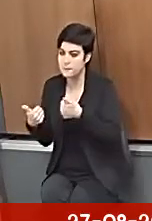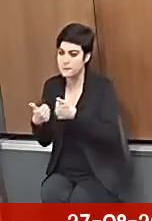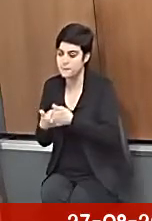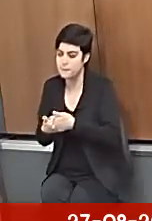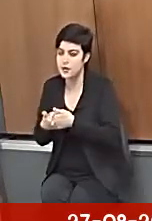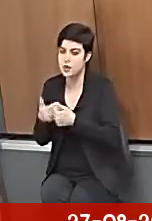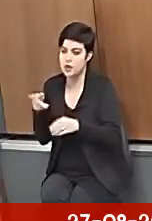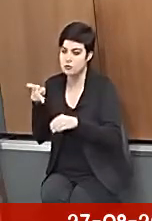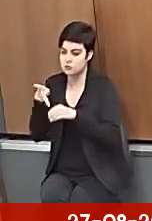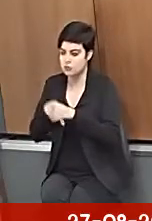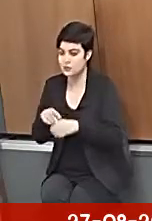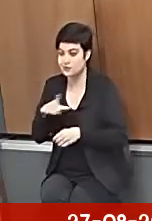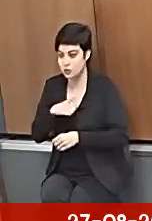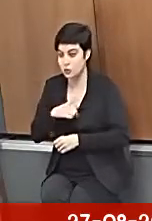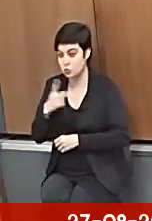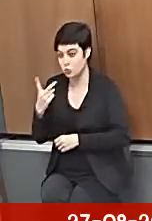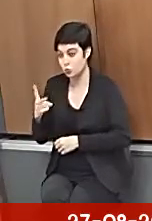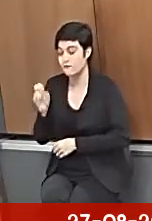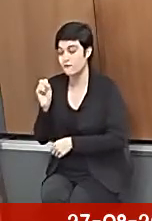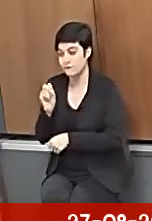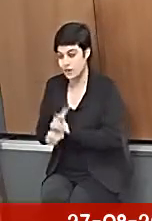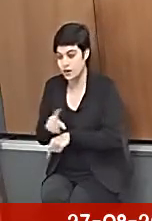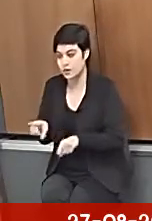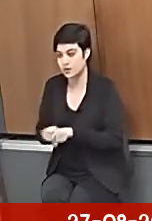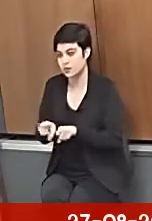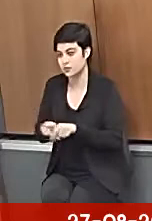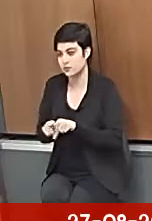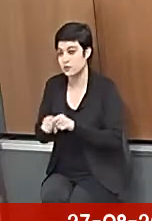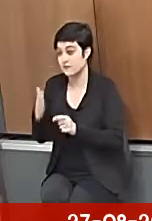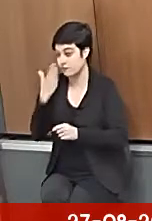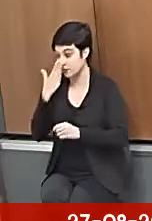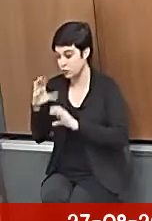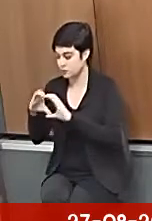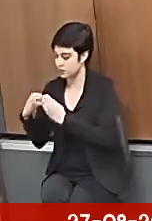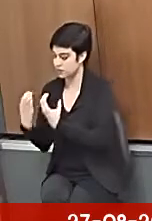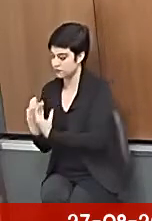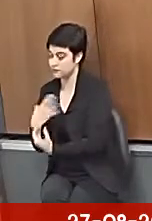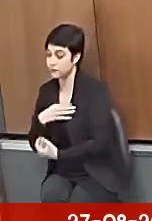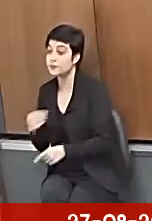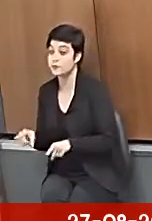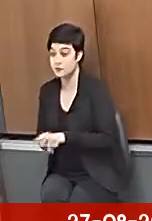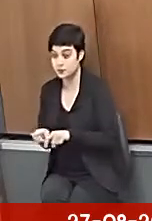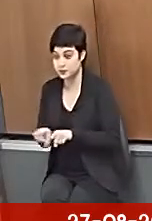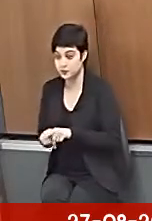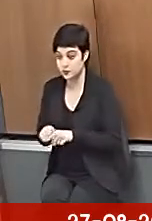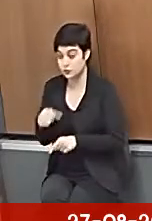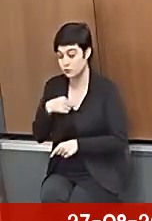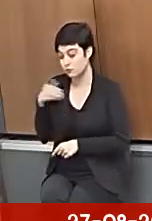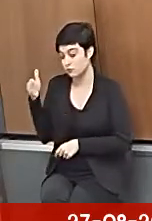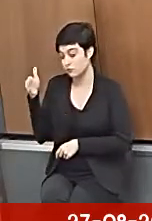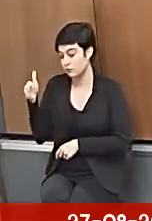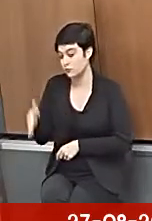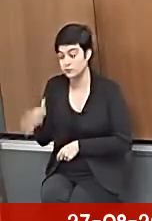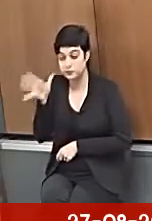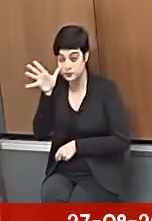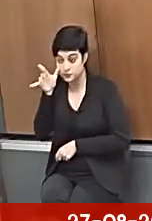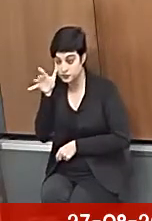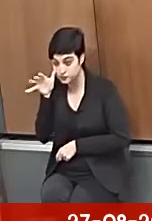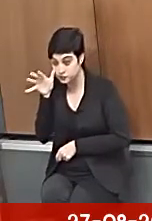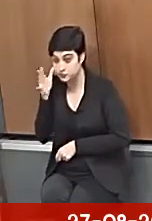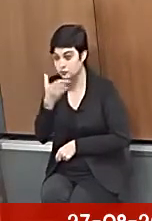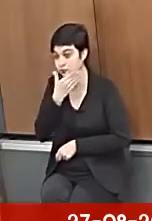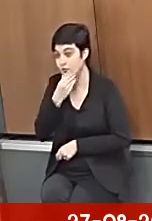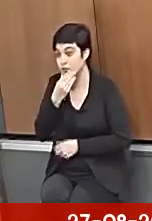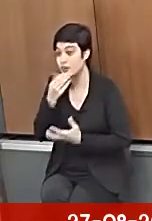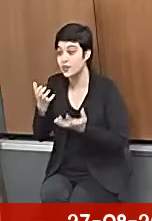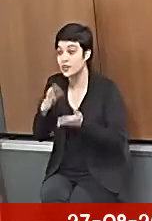rotatória ali são duas vagas de frente o mineirinho são duas vagas e eu fui assistir o fc e eu eu eu o cara que